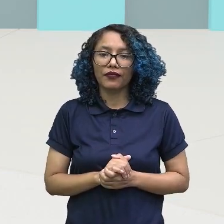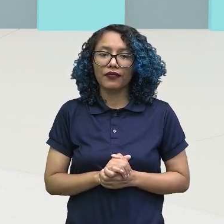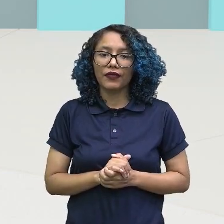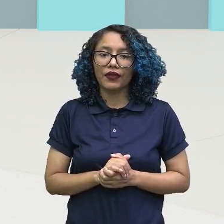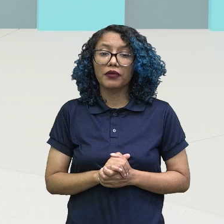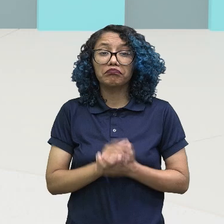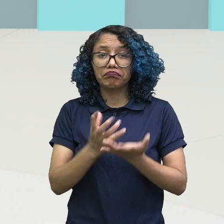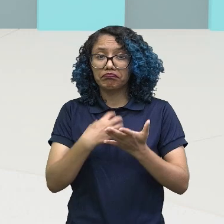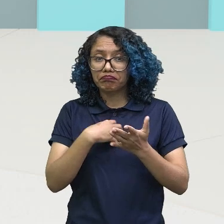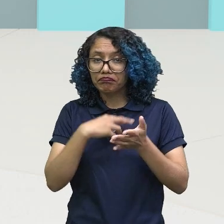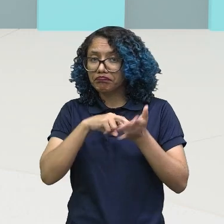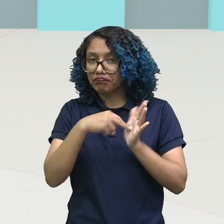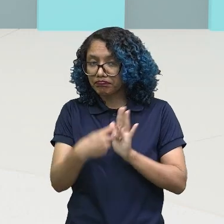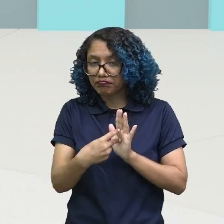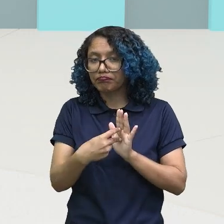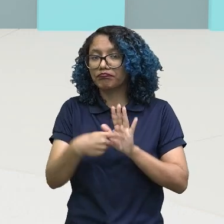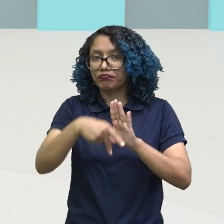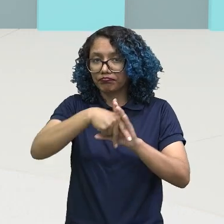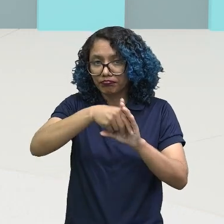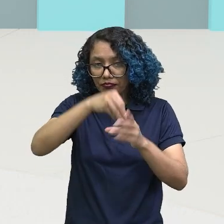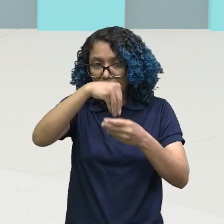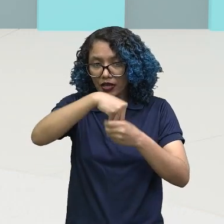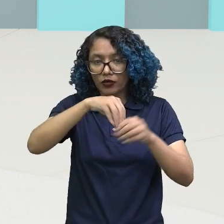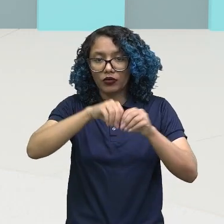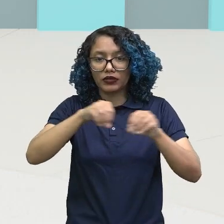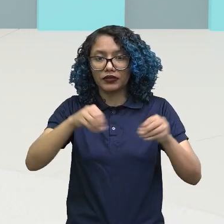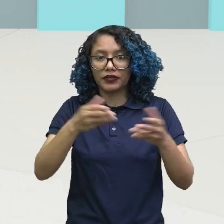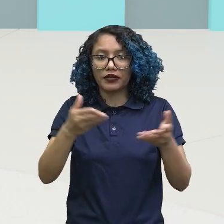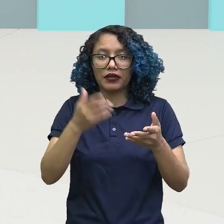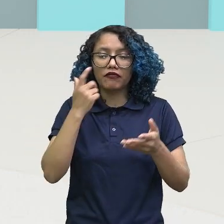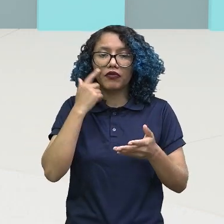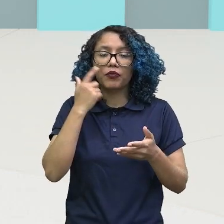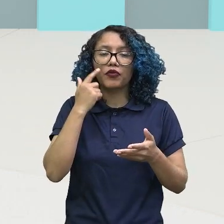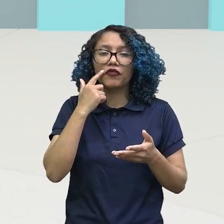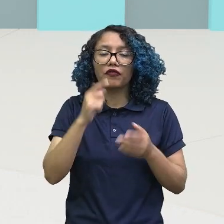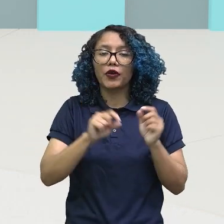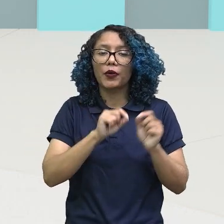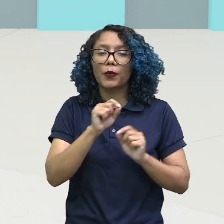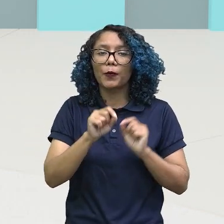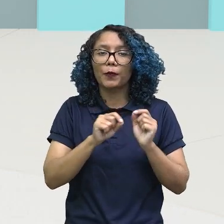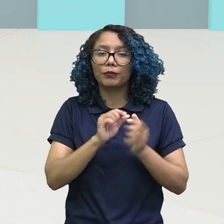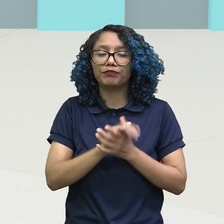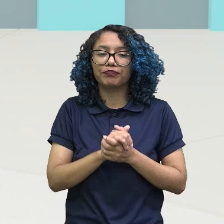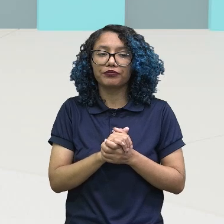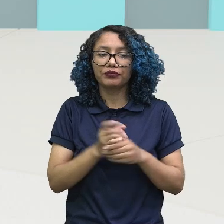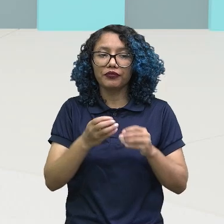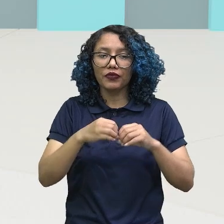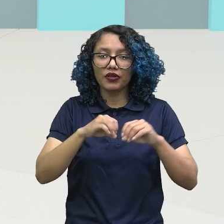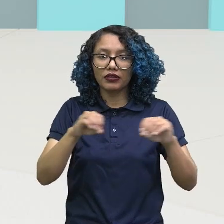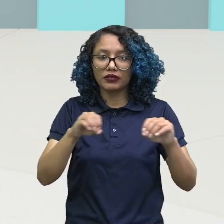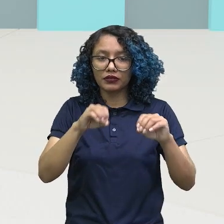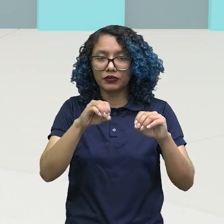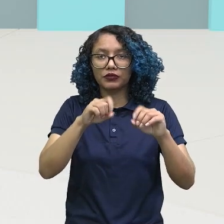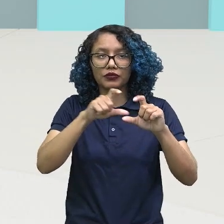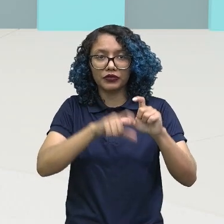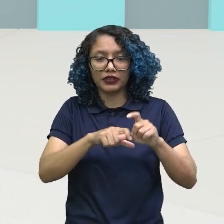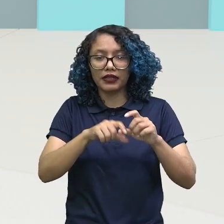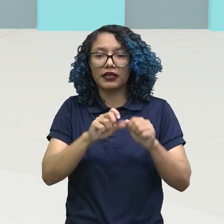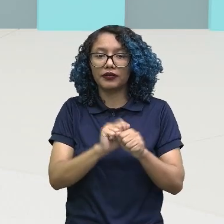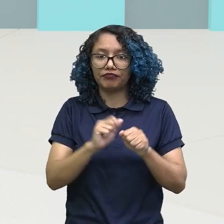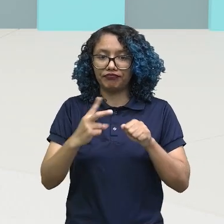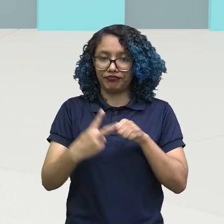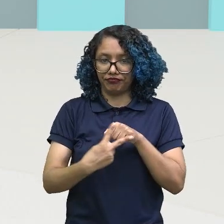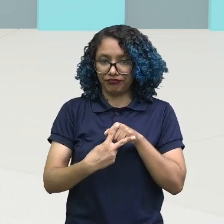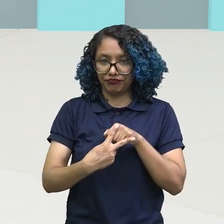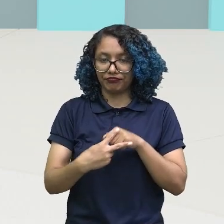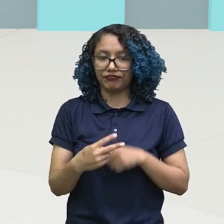orações. Então, nós vamos conhecer principalmente agora as orações subordinadas adverbiais.